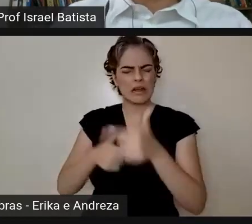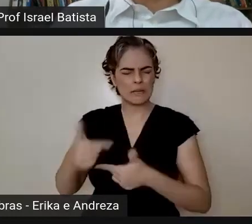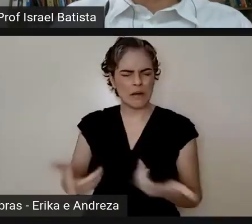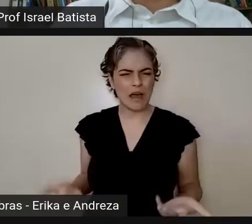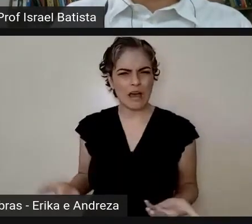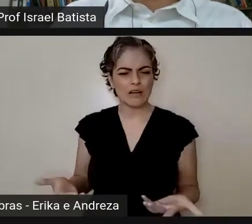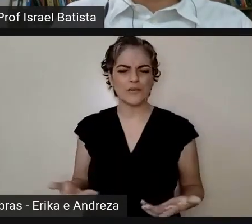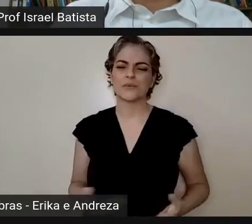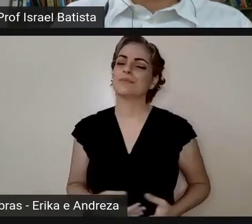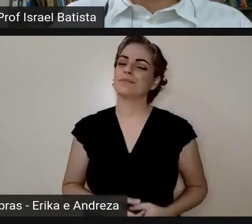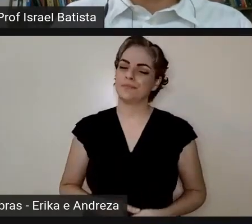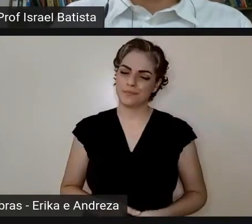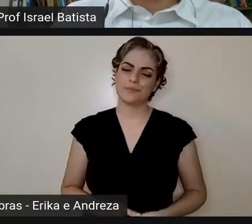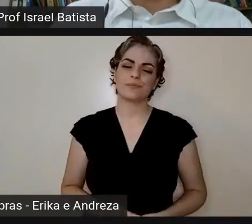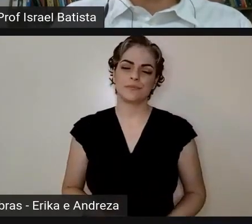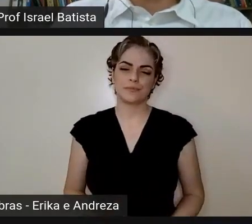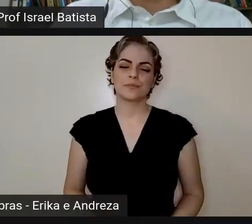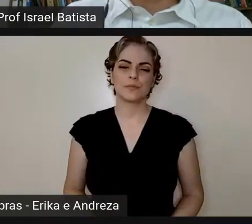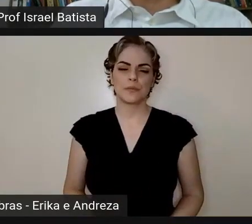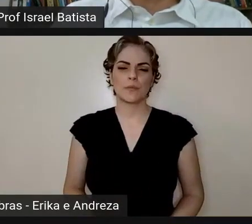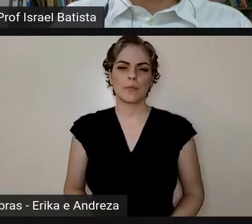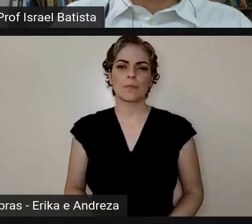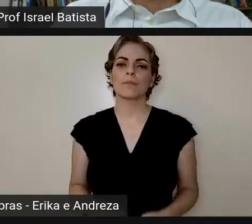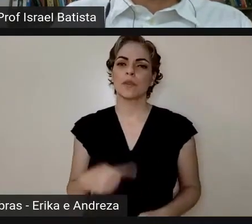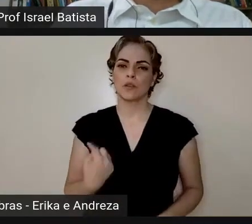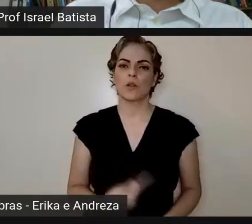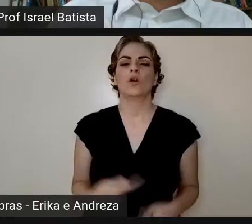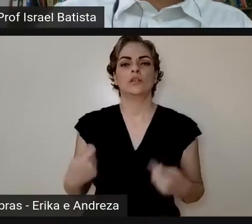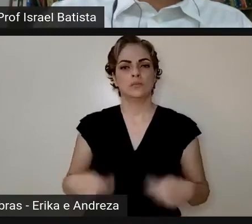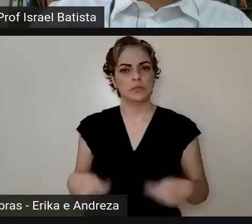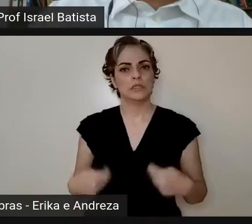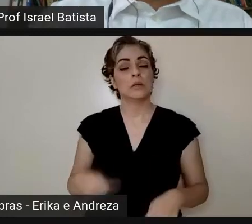necessária para a administração pública. Então, a gente precisa, sim,